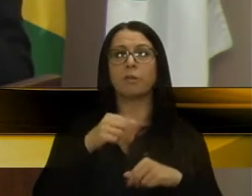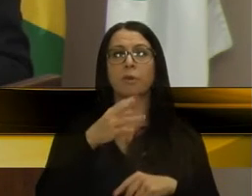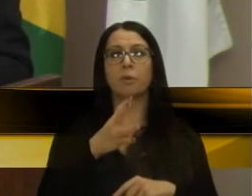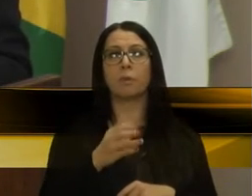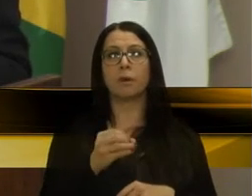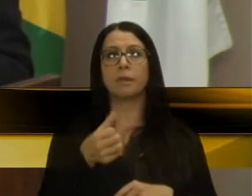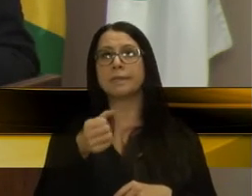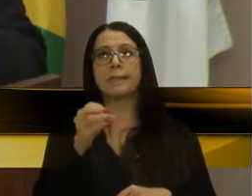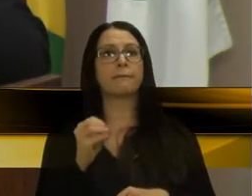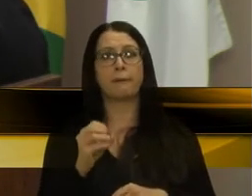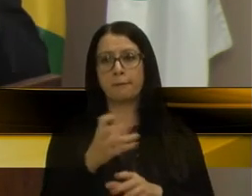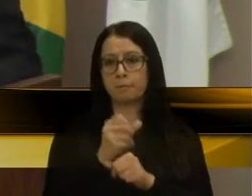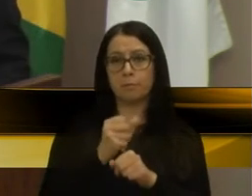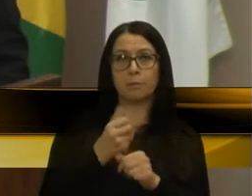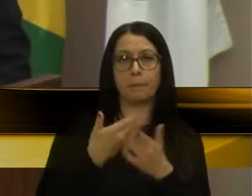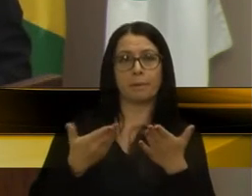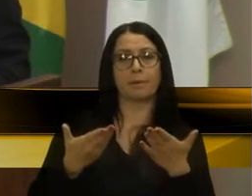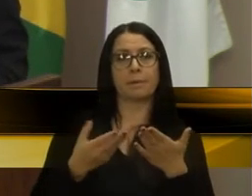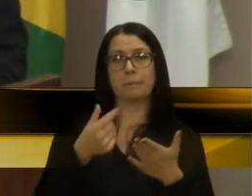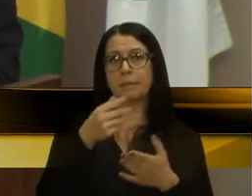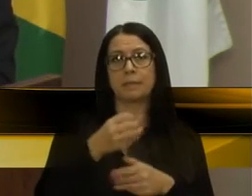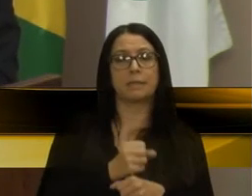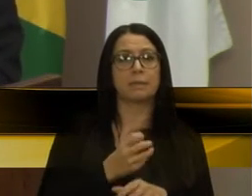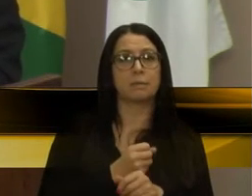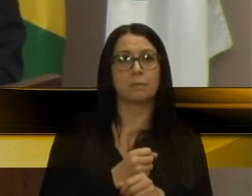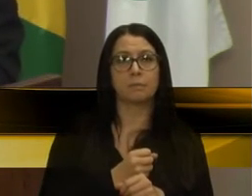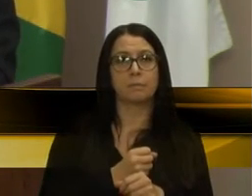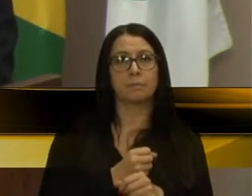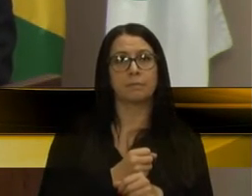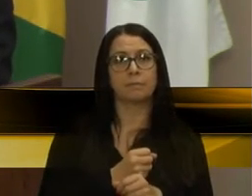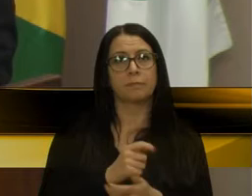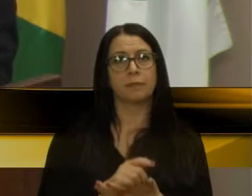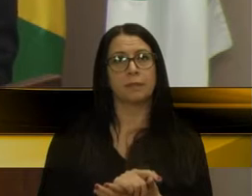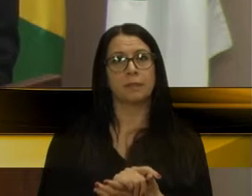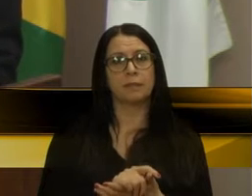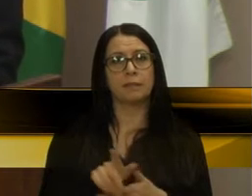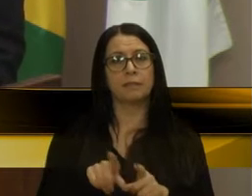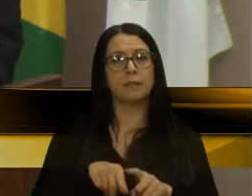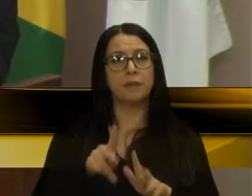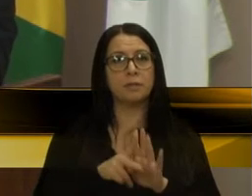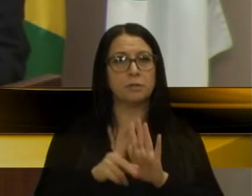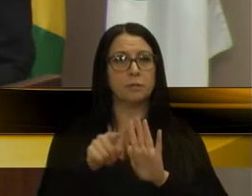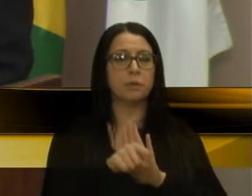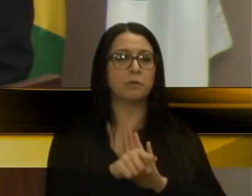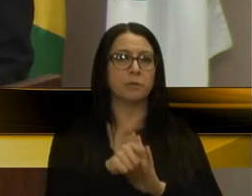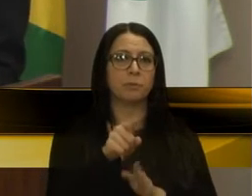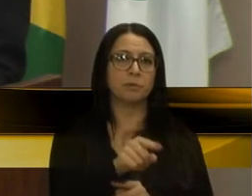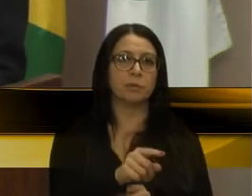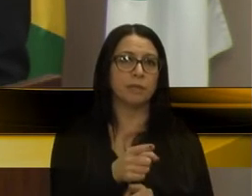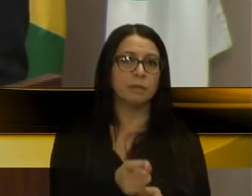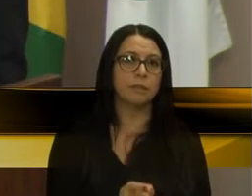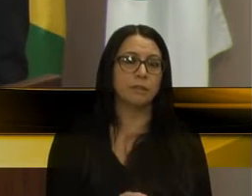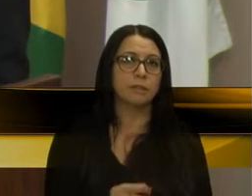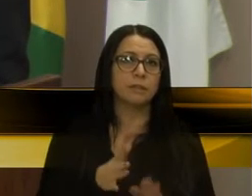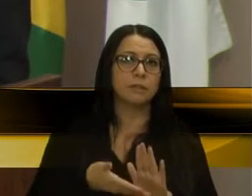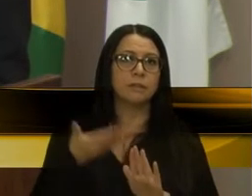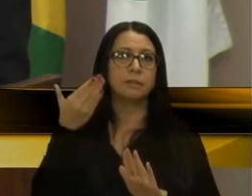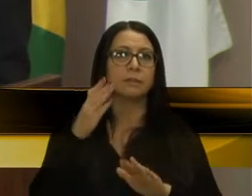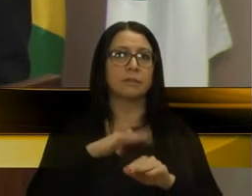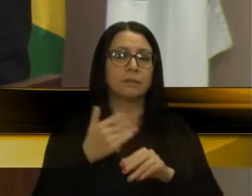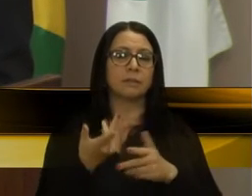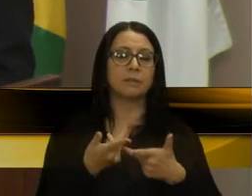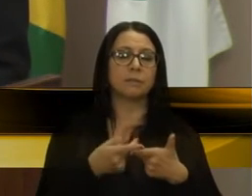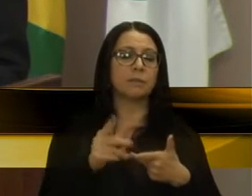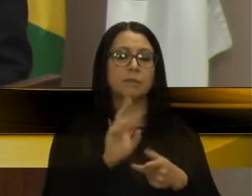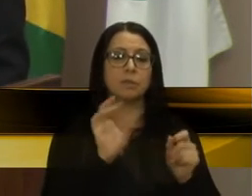para 60 pontos, passa para 70 pontos, quer dizer, nós estamos... é um projeto que vai aumentar cada vez mais a